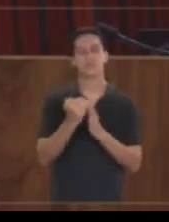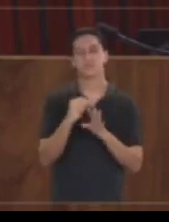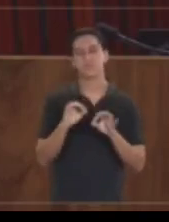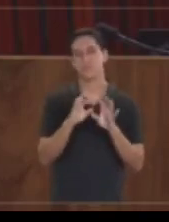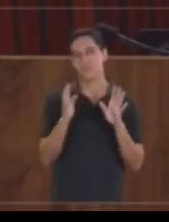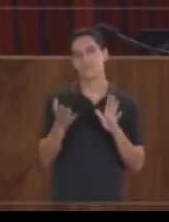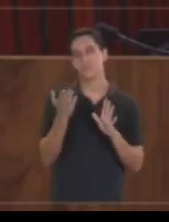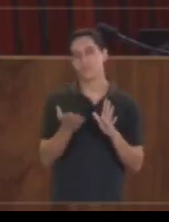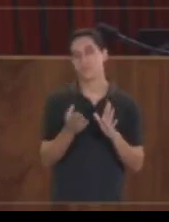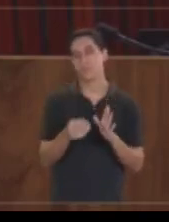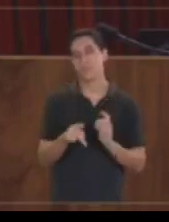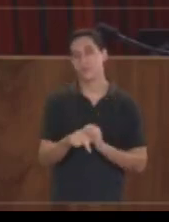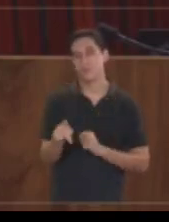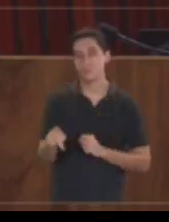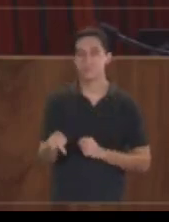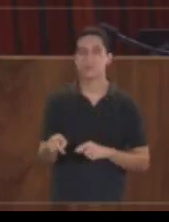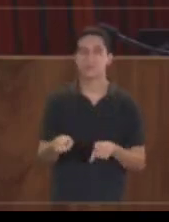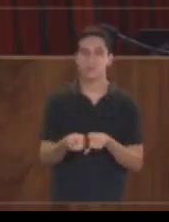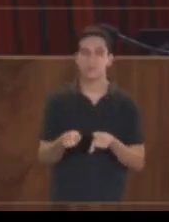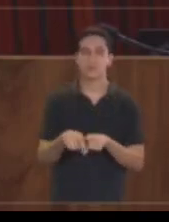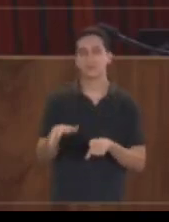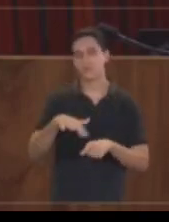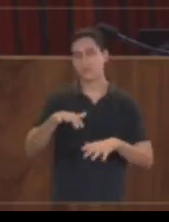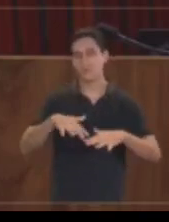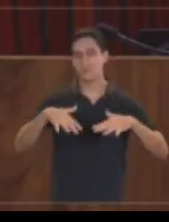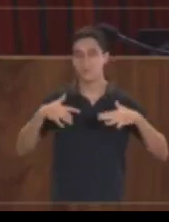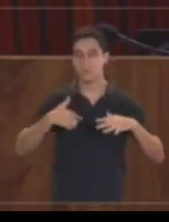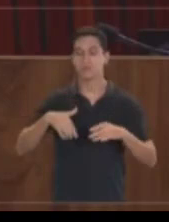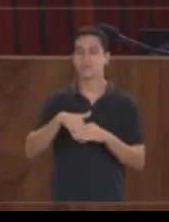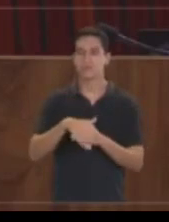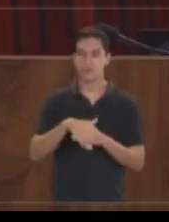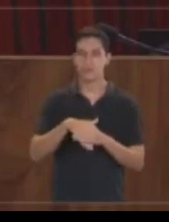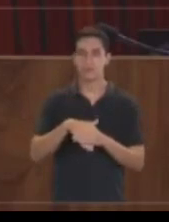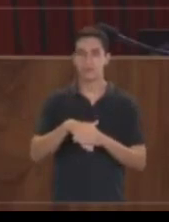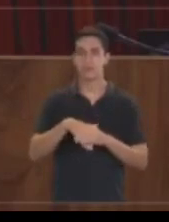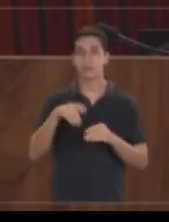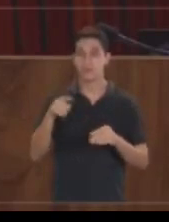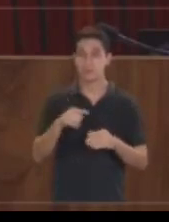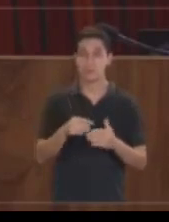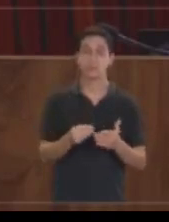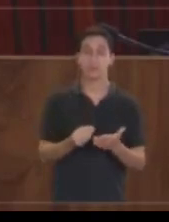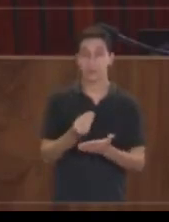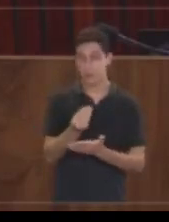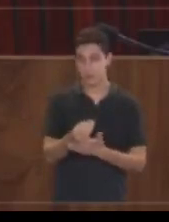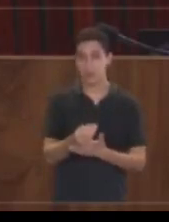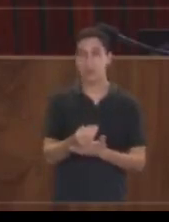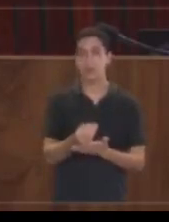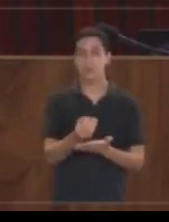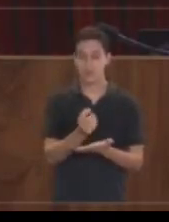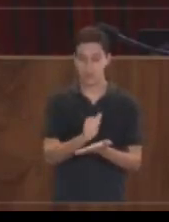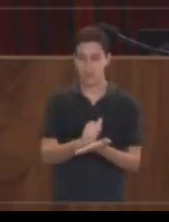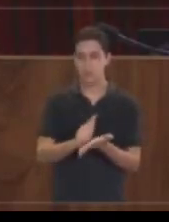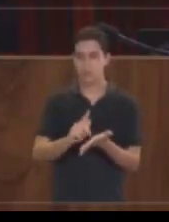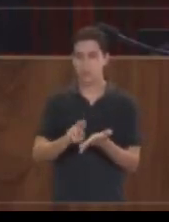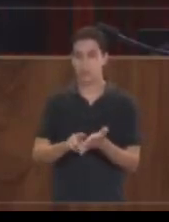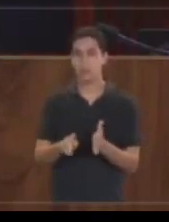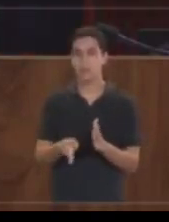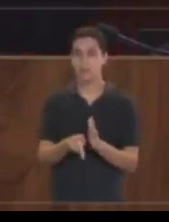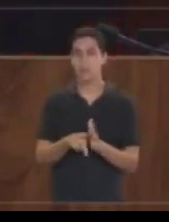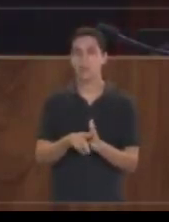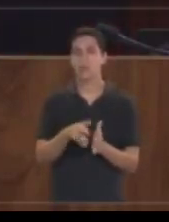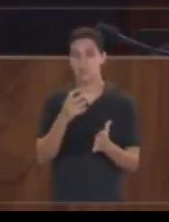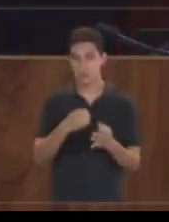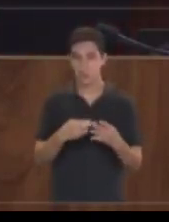evidente. Presidente, egrégio plenário, o meu voto é dando provimento ao agravo para conhecer do